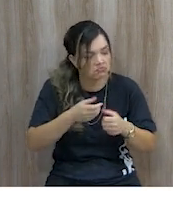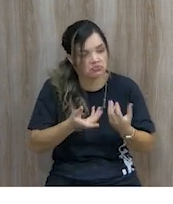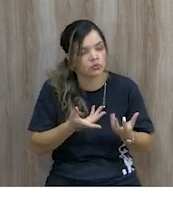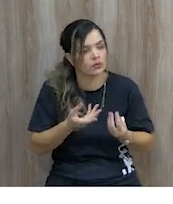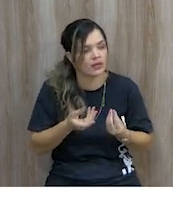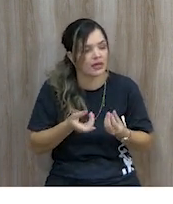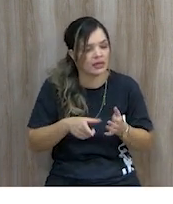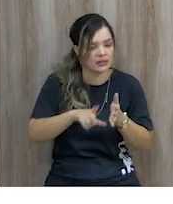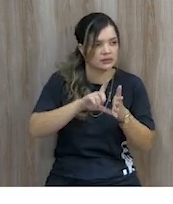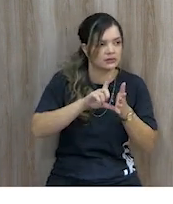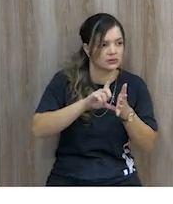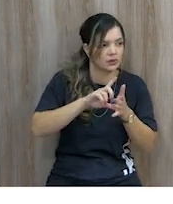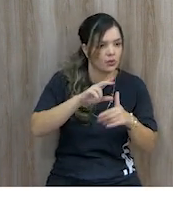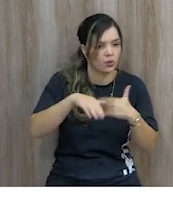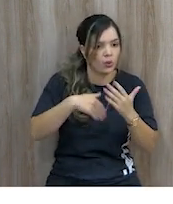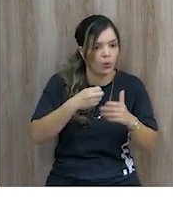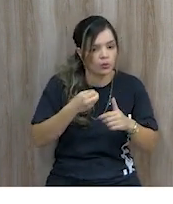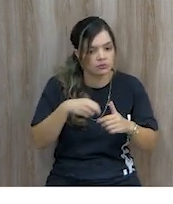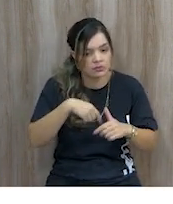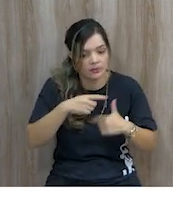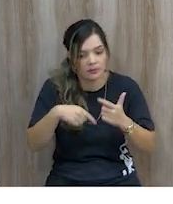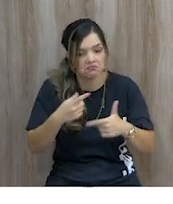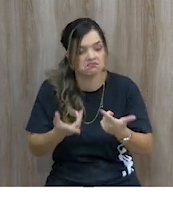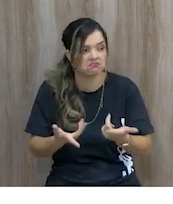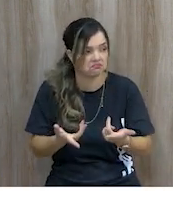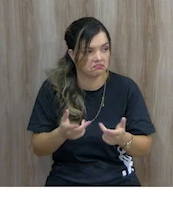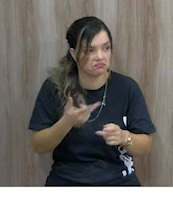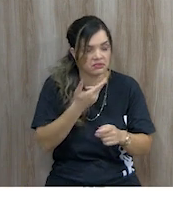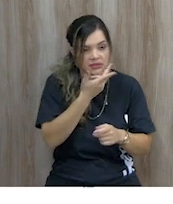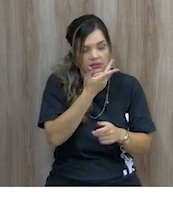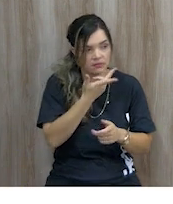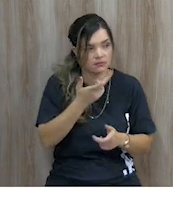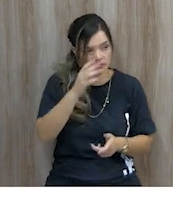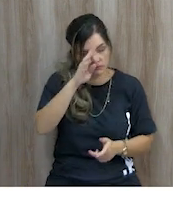entro antes ou depois da minha cirurgia?